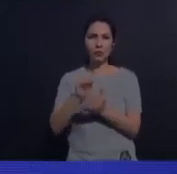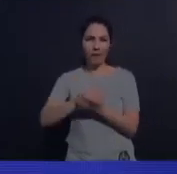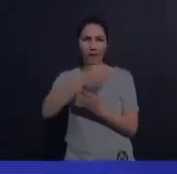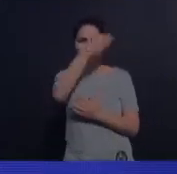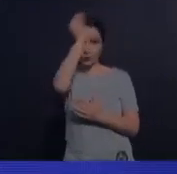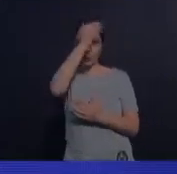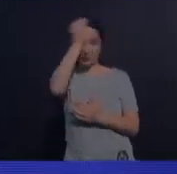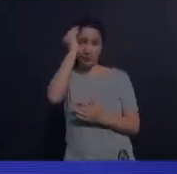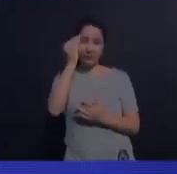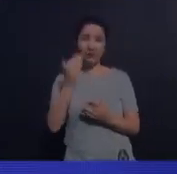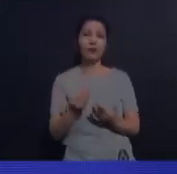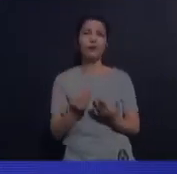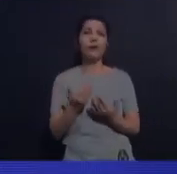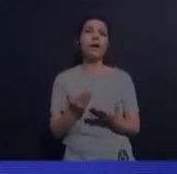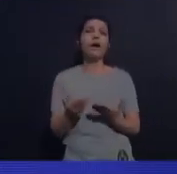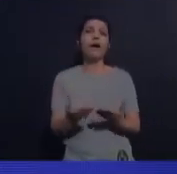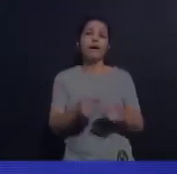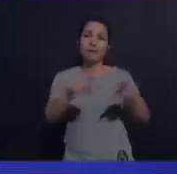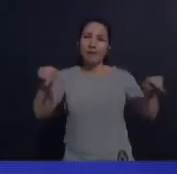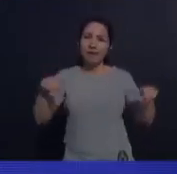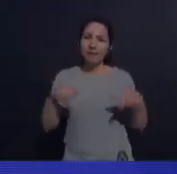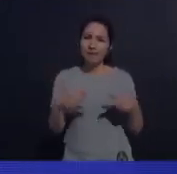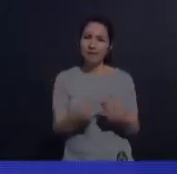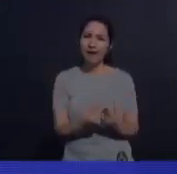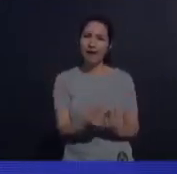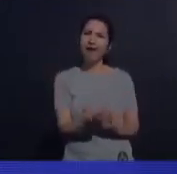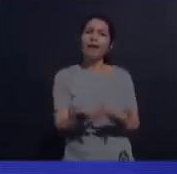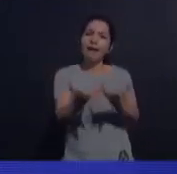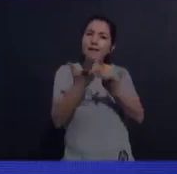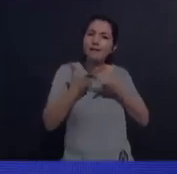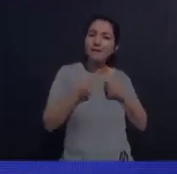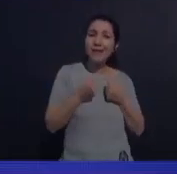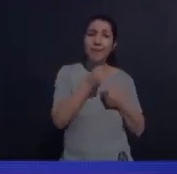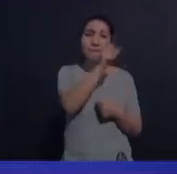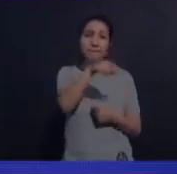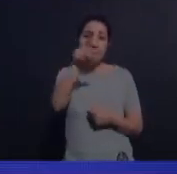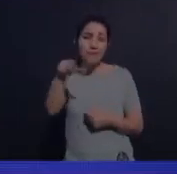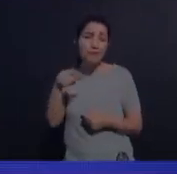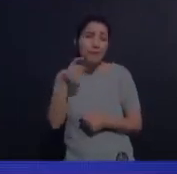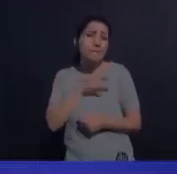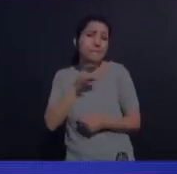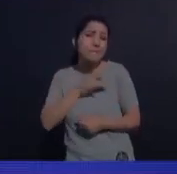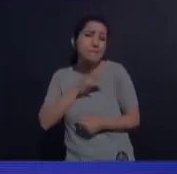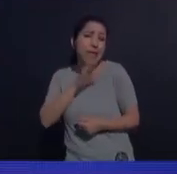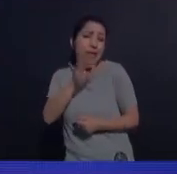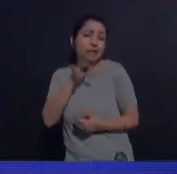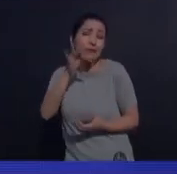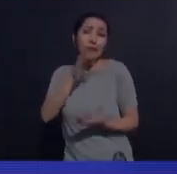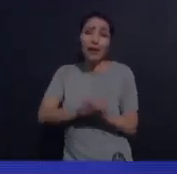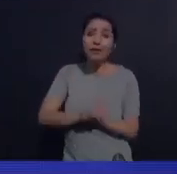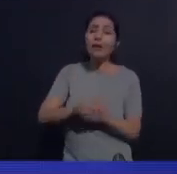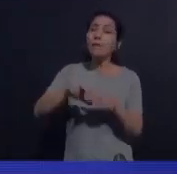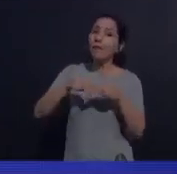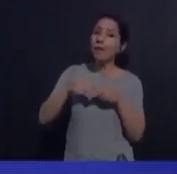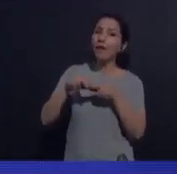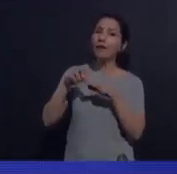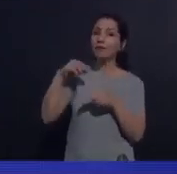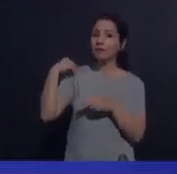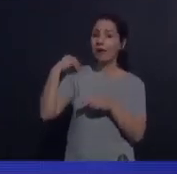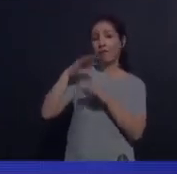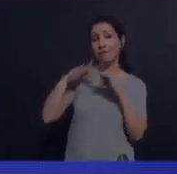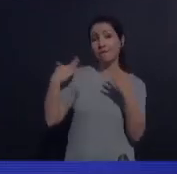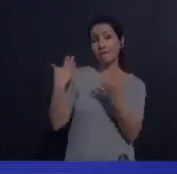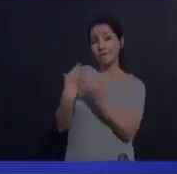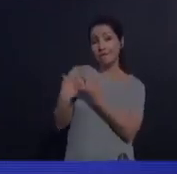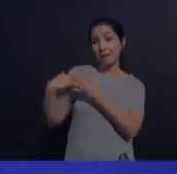têm medo de se casar por causa da experiência ruim dentro de casa dos pais que não vive bem vivem brigando então nós